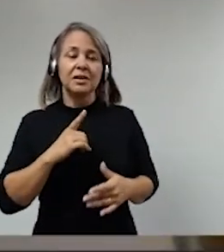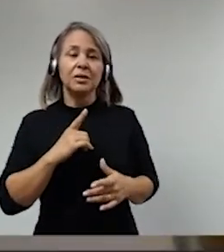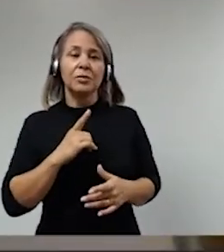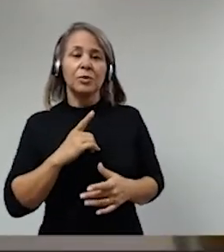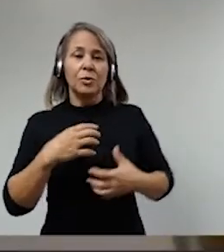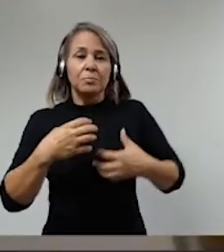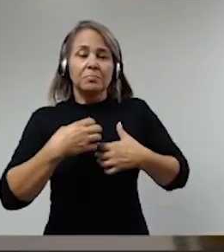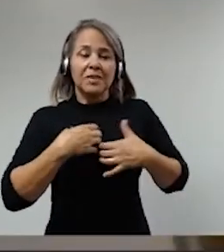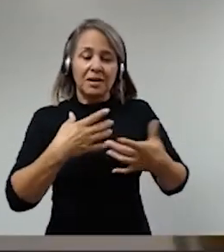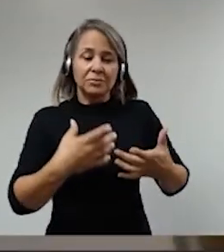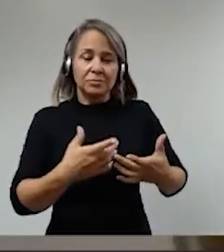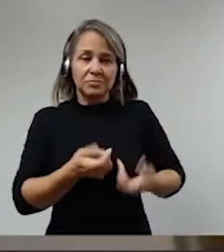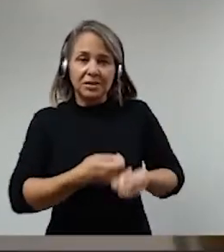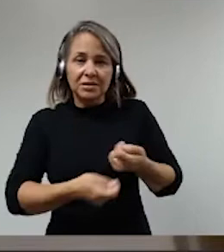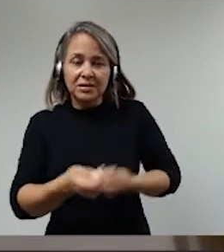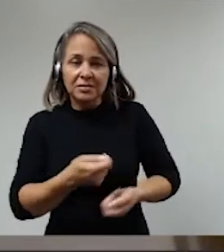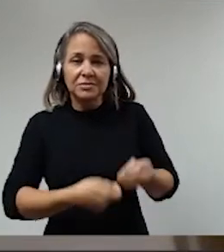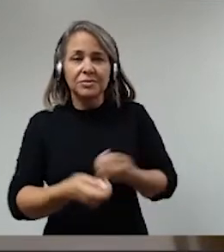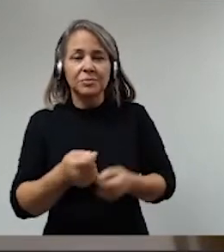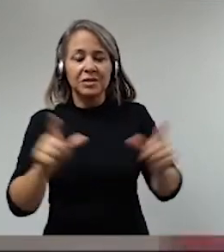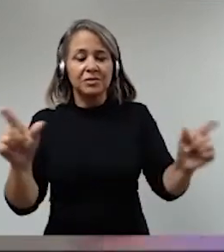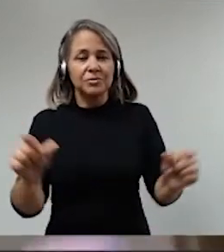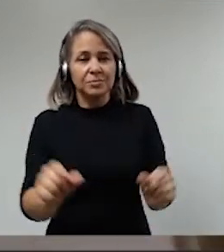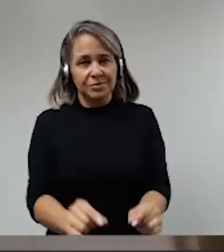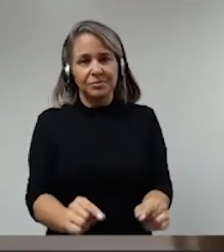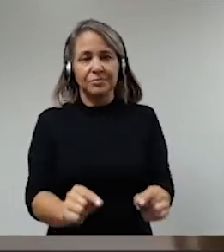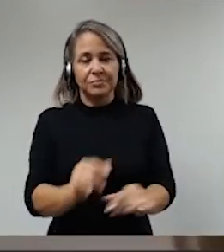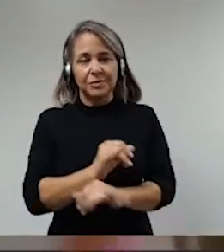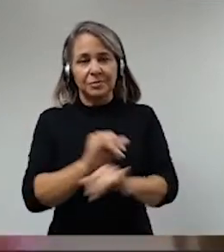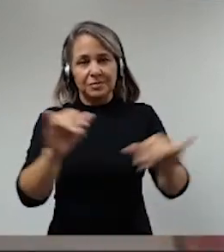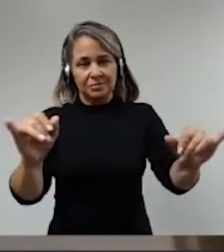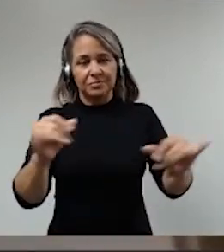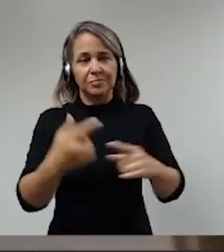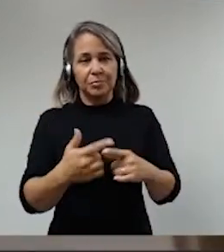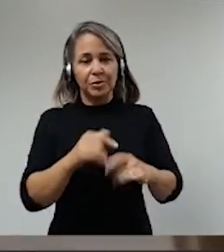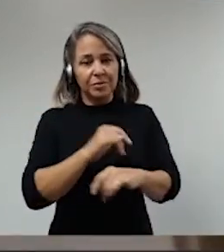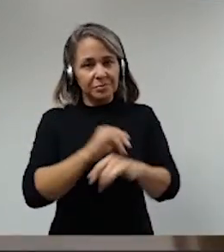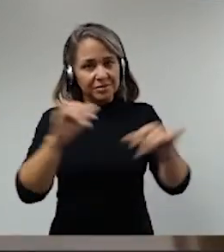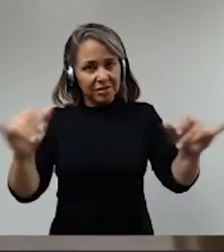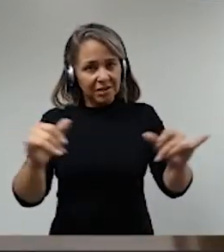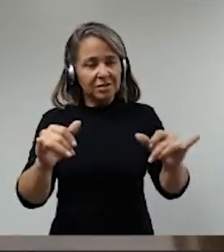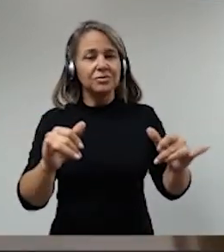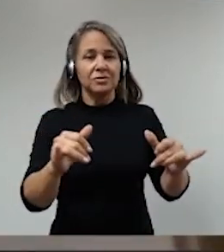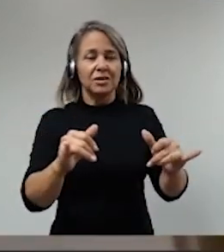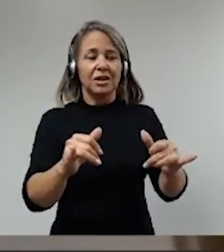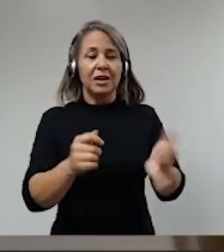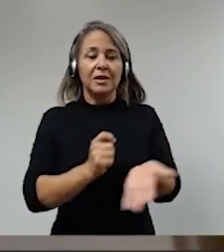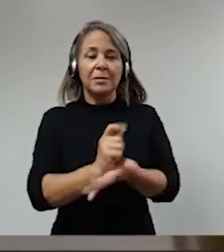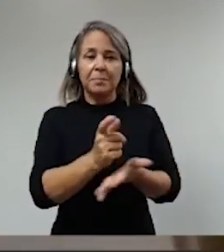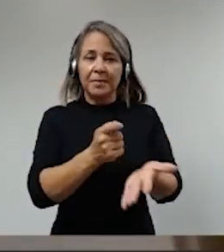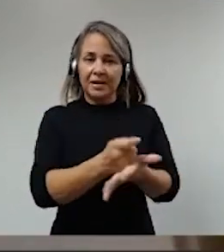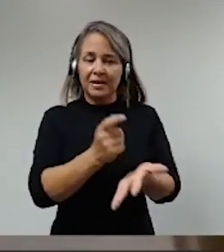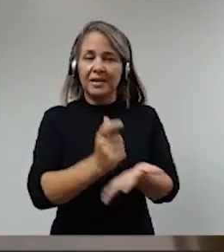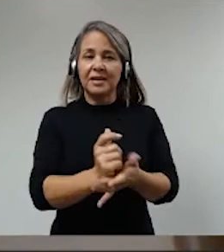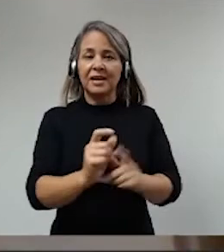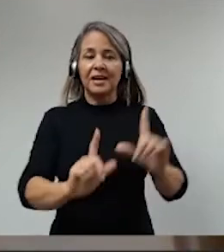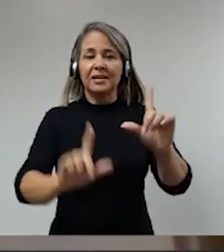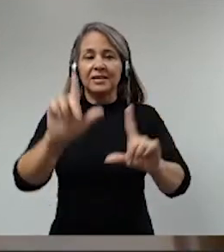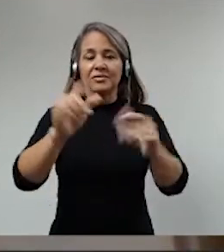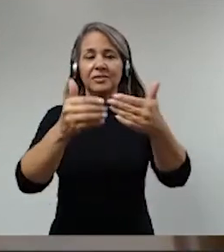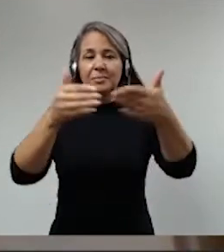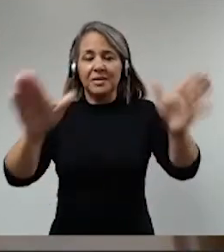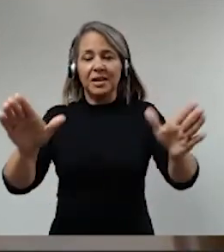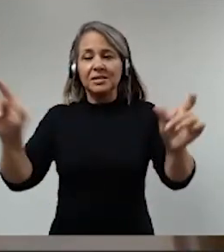na cadeia econômica que decorre da diminuição da publicidade, porque a publicidade que financia a televisão aberta é a programação da TV aberta. Se ela diminui,